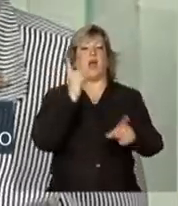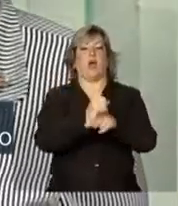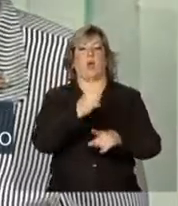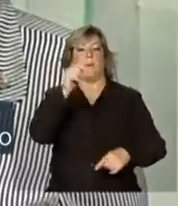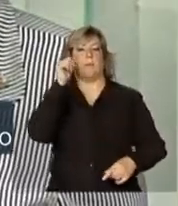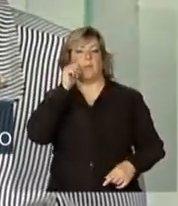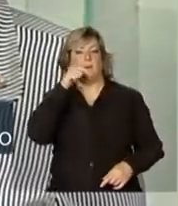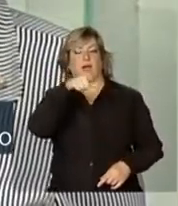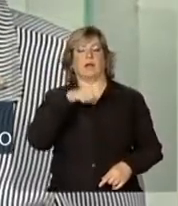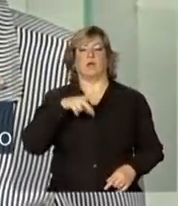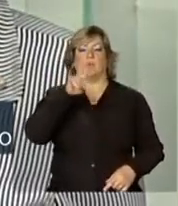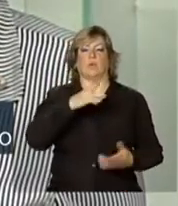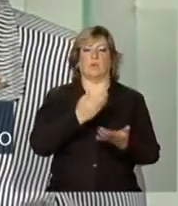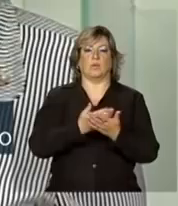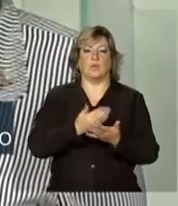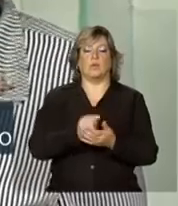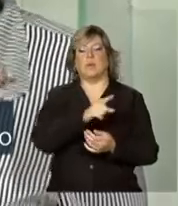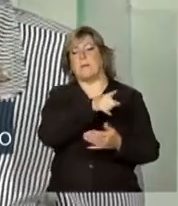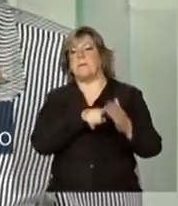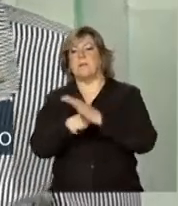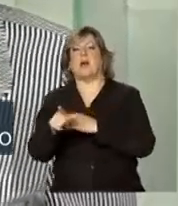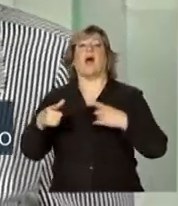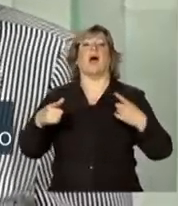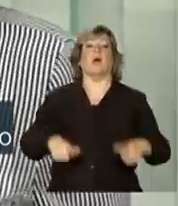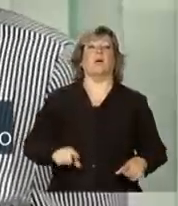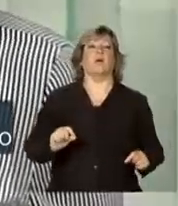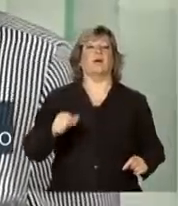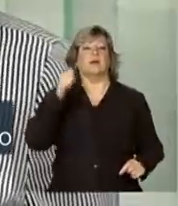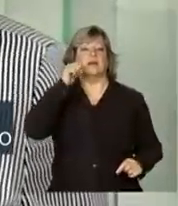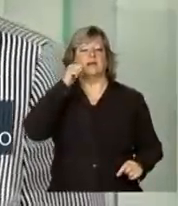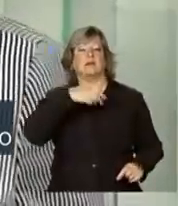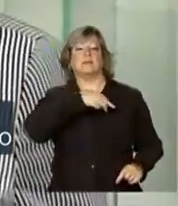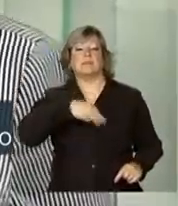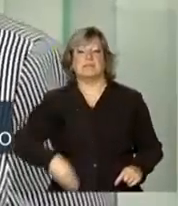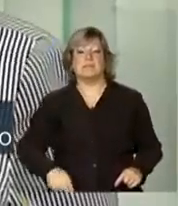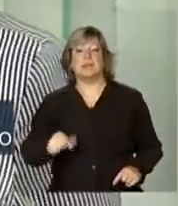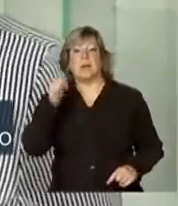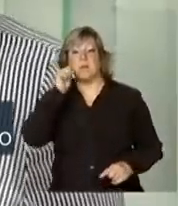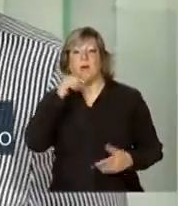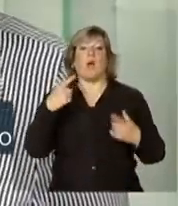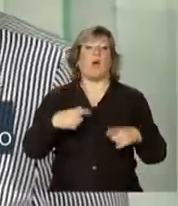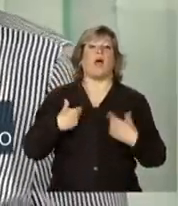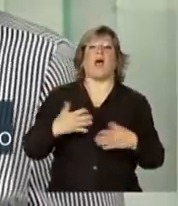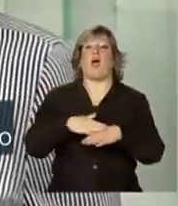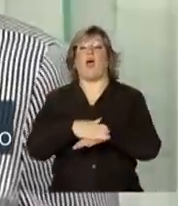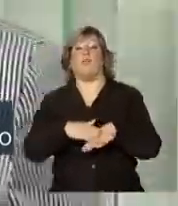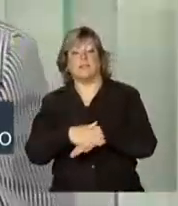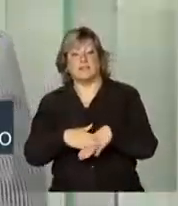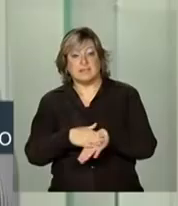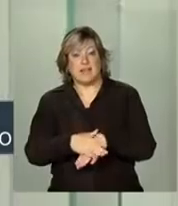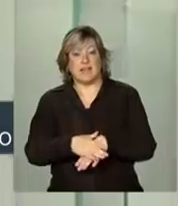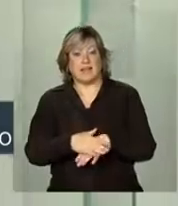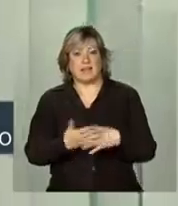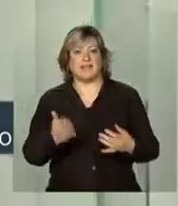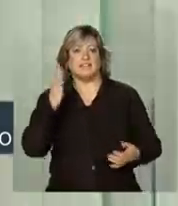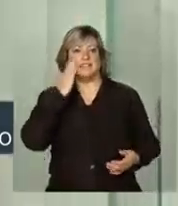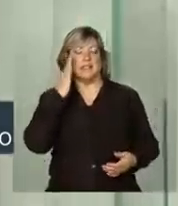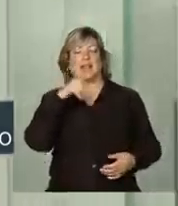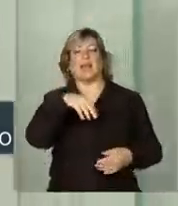de universidade que pergunta: e onde está a ministra da Mulher, que nós queremos conversar com ela? Porque, além de mais, sabemos que ela é